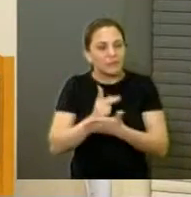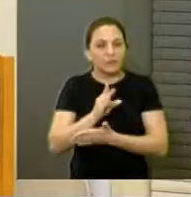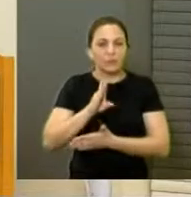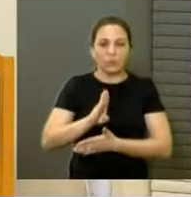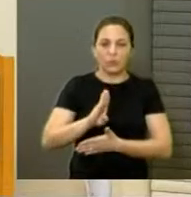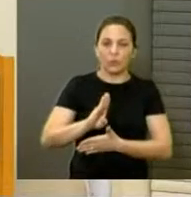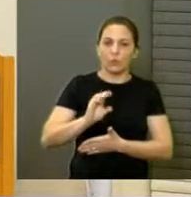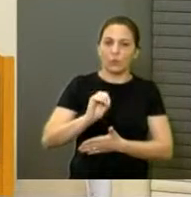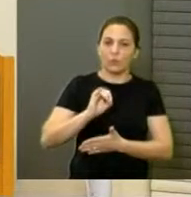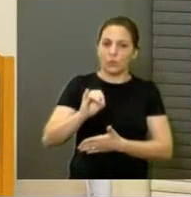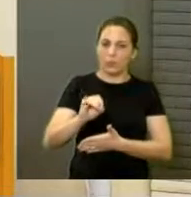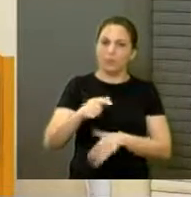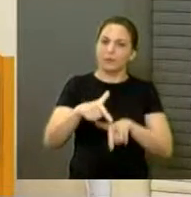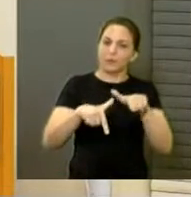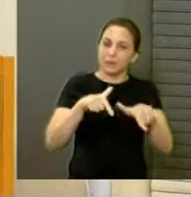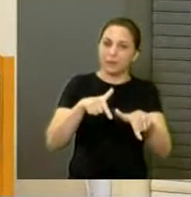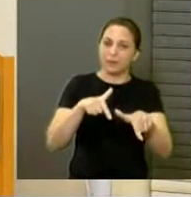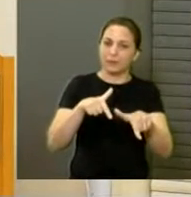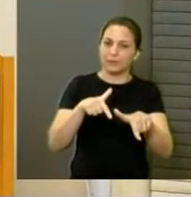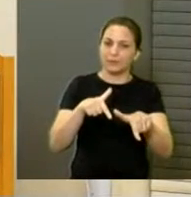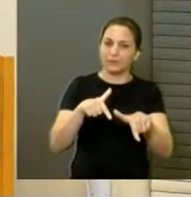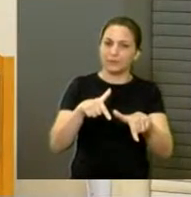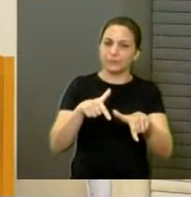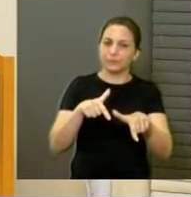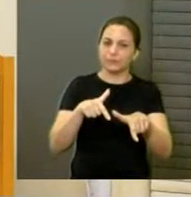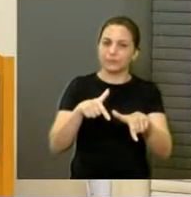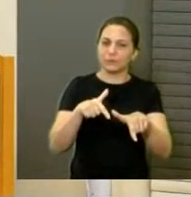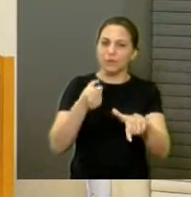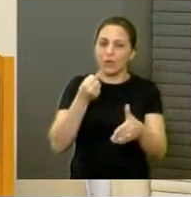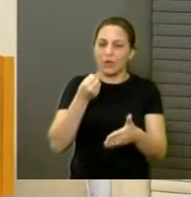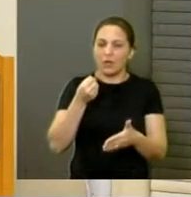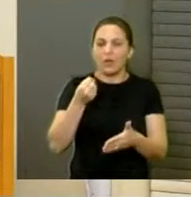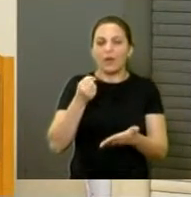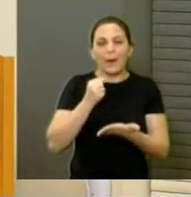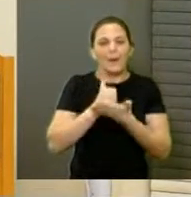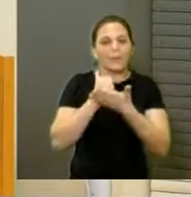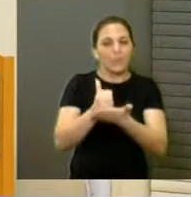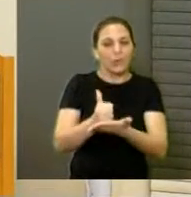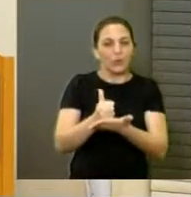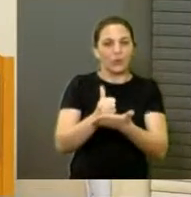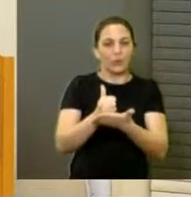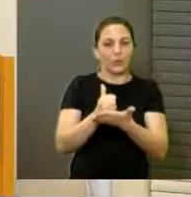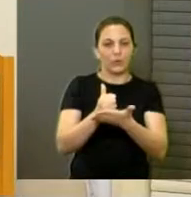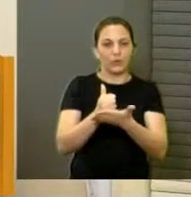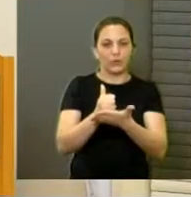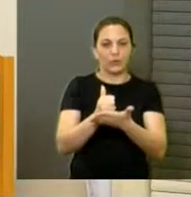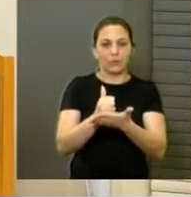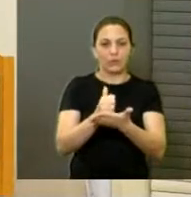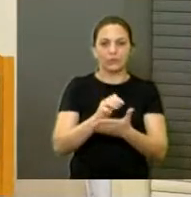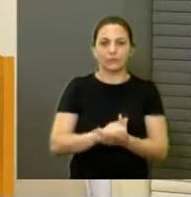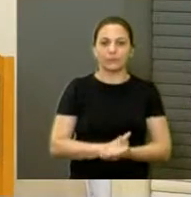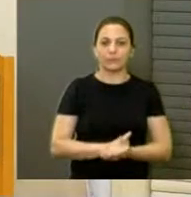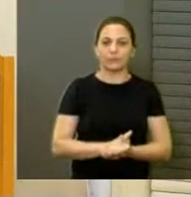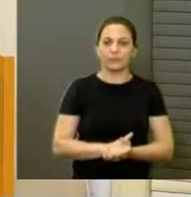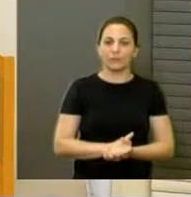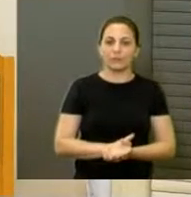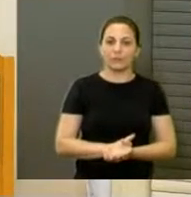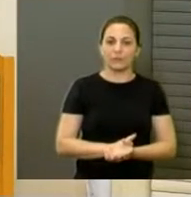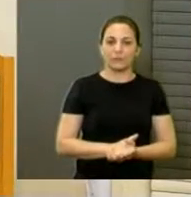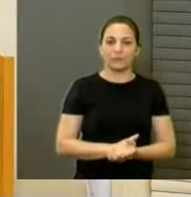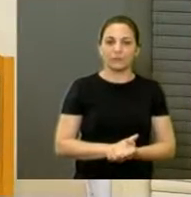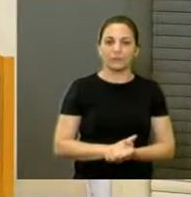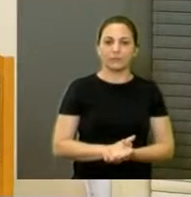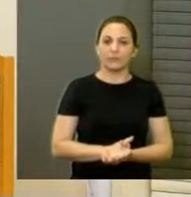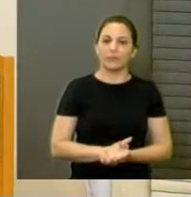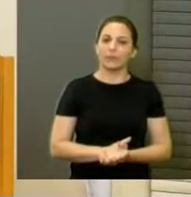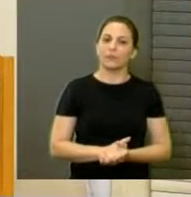viu, Pedrinho? Não guspo no prato que como. Apoio. Não guspo no prato que como. Agora,